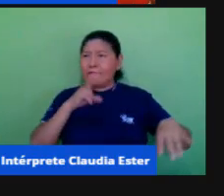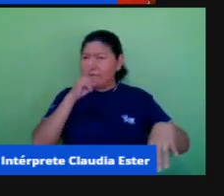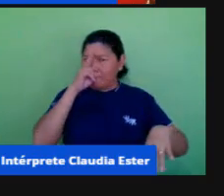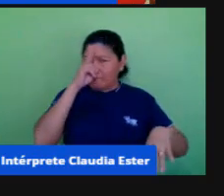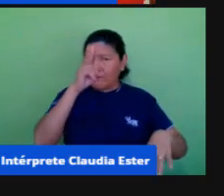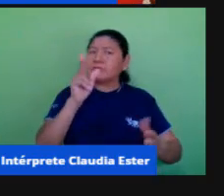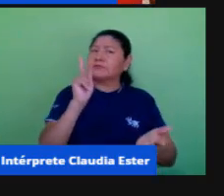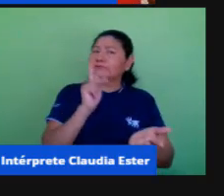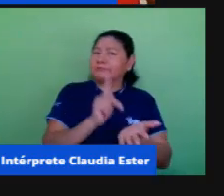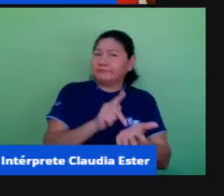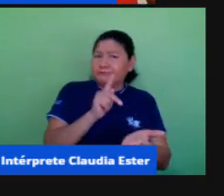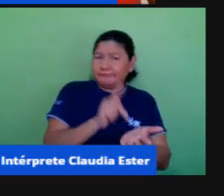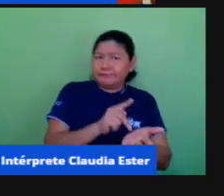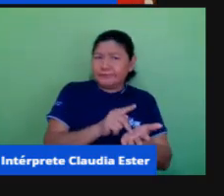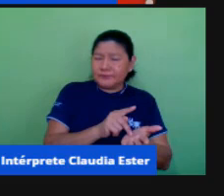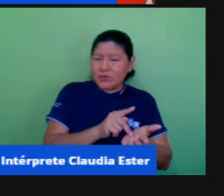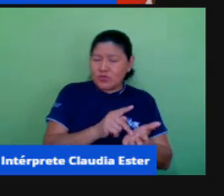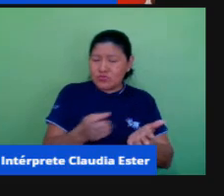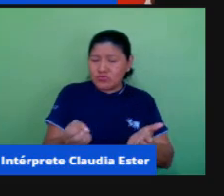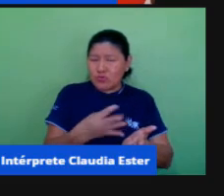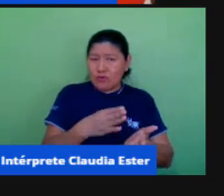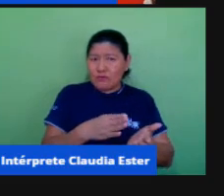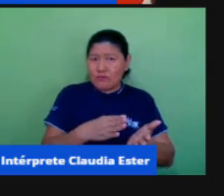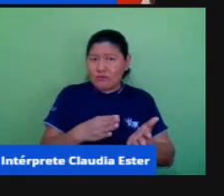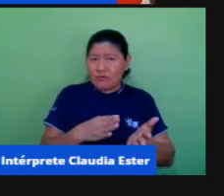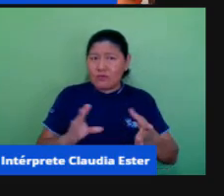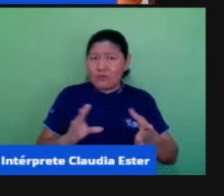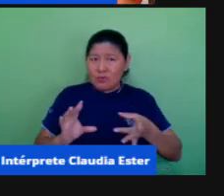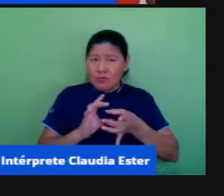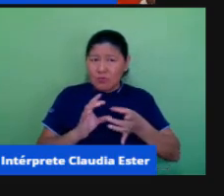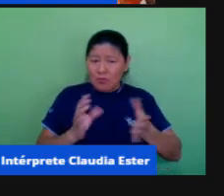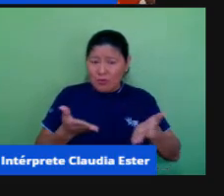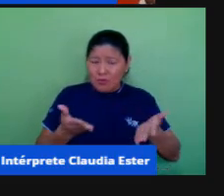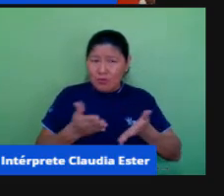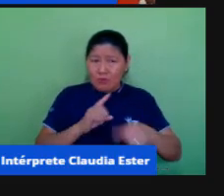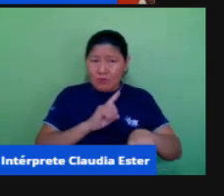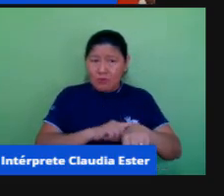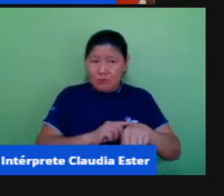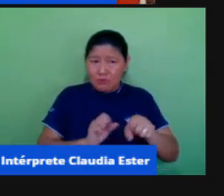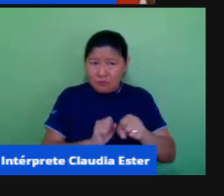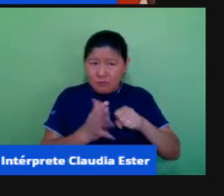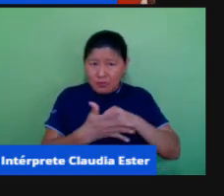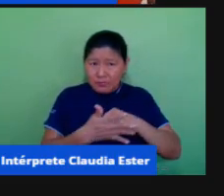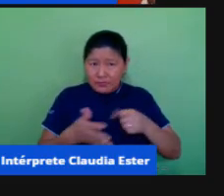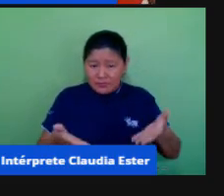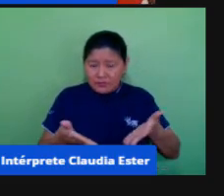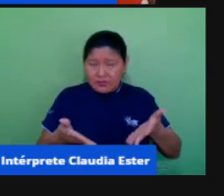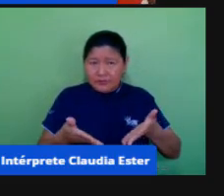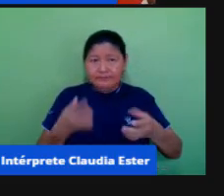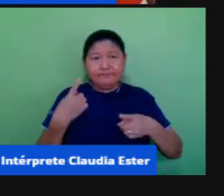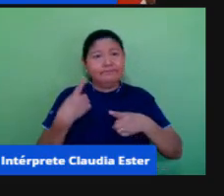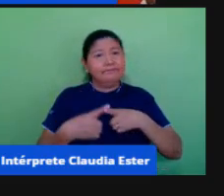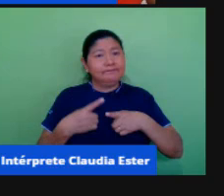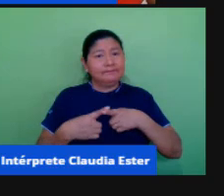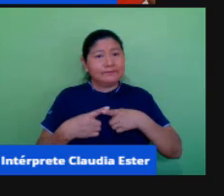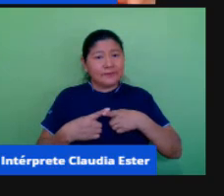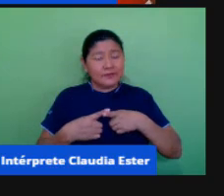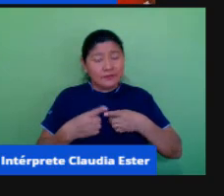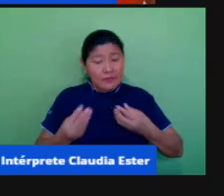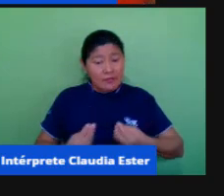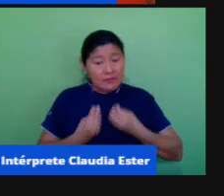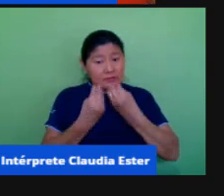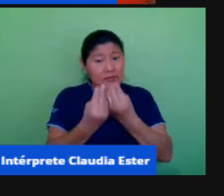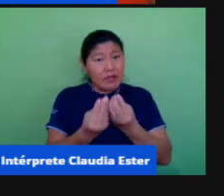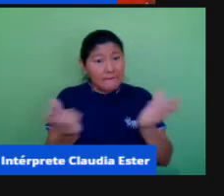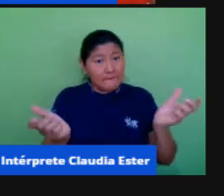novo contexto aí que a gente está inserido, ele vem forte porque ele traz possibilidade de você